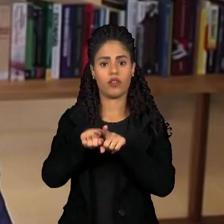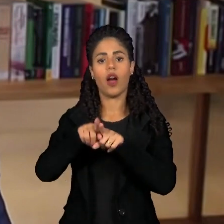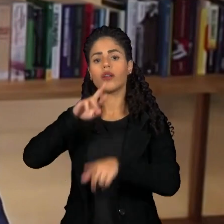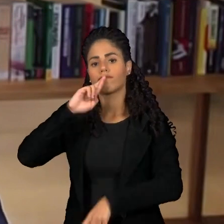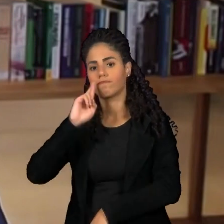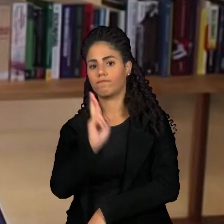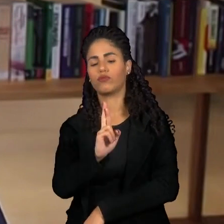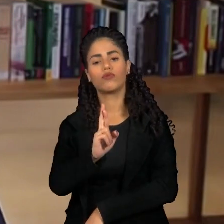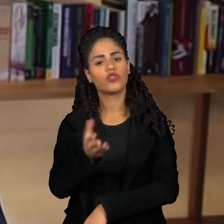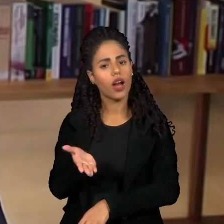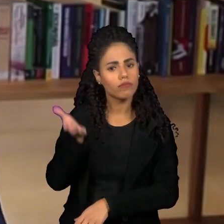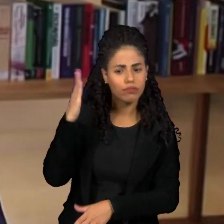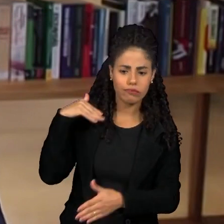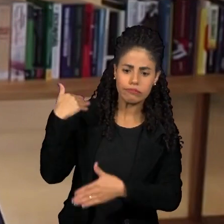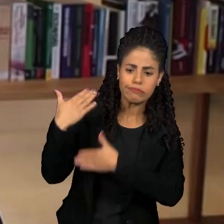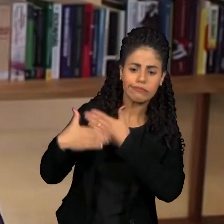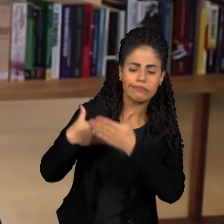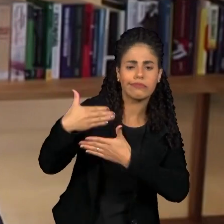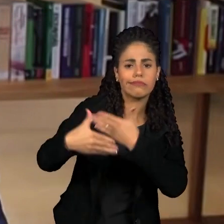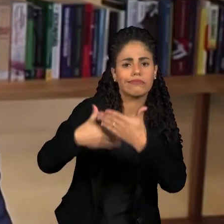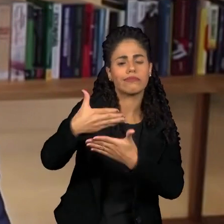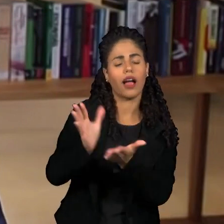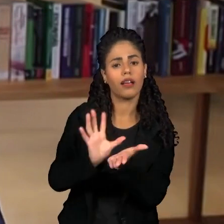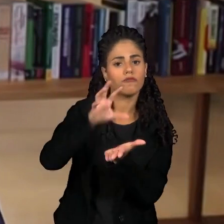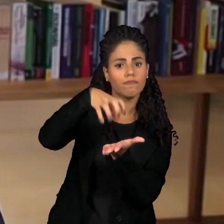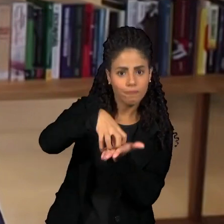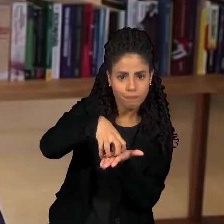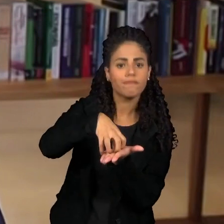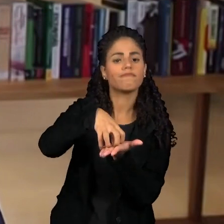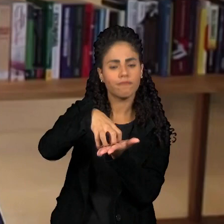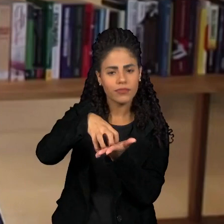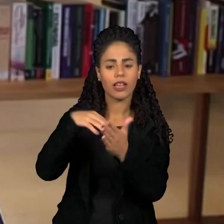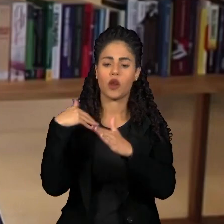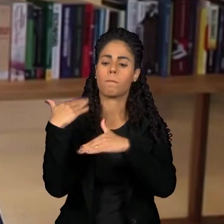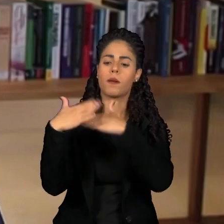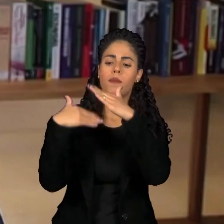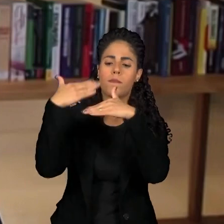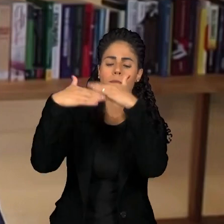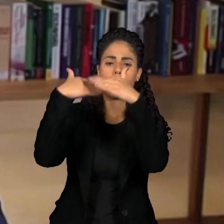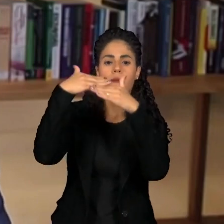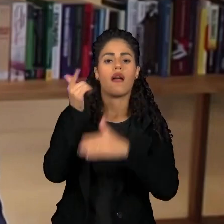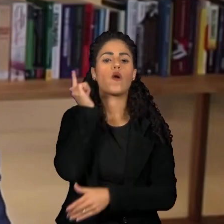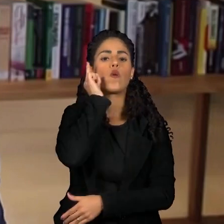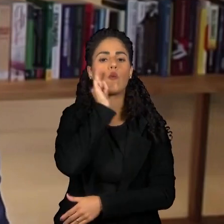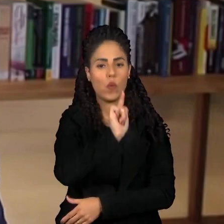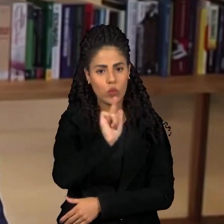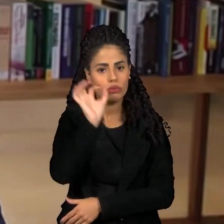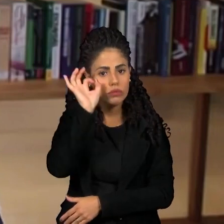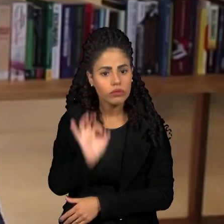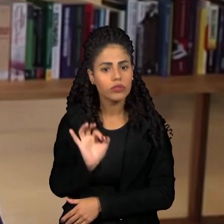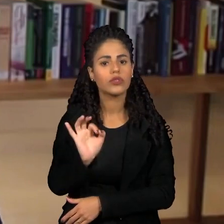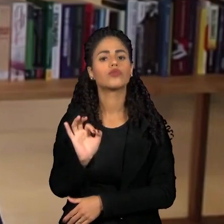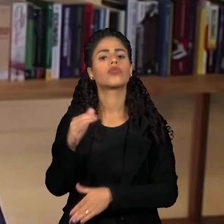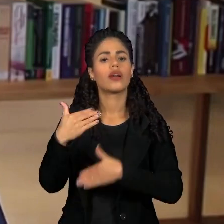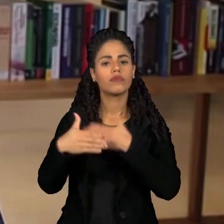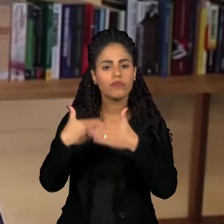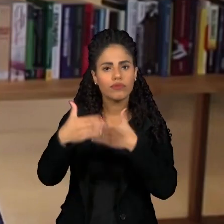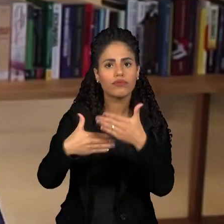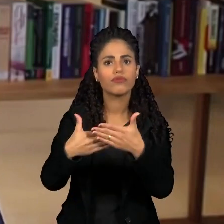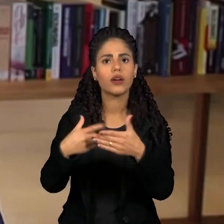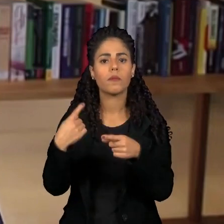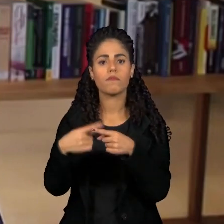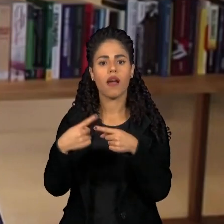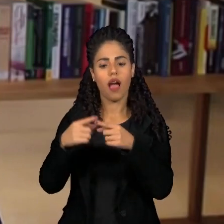de uma revolta, de uma rebelião do Centrão que vai conter uma série de avanços pretendidos que teriam passado, né, se fosse simplesmente